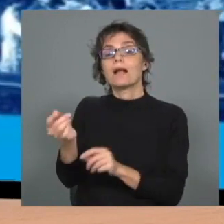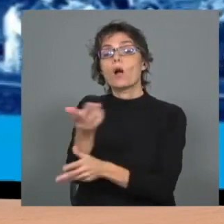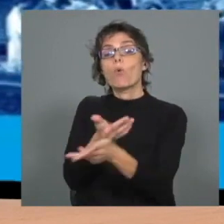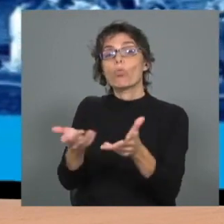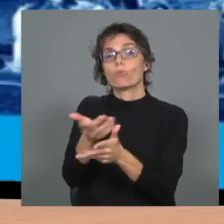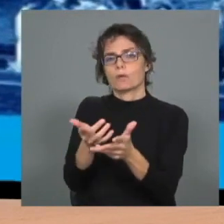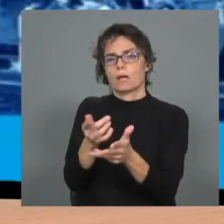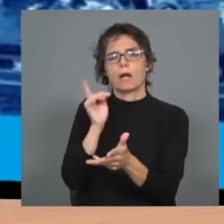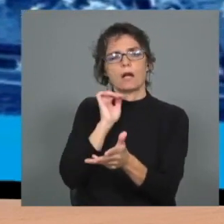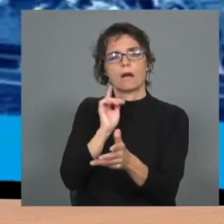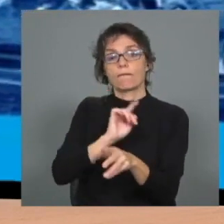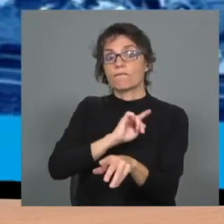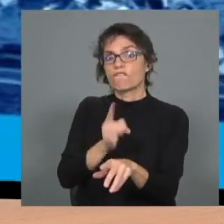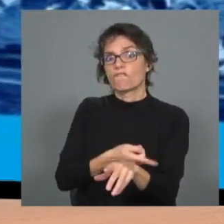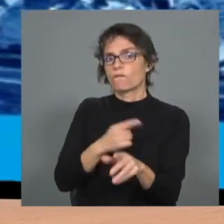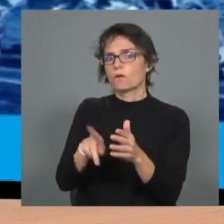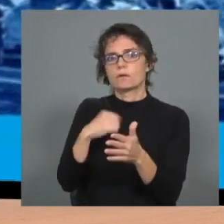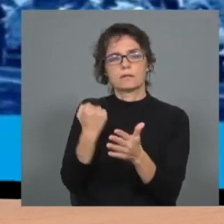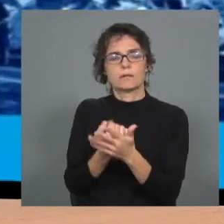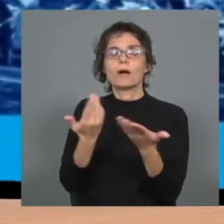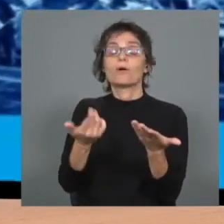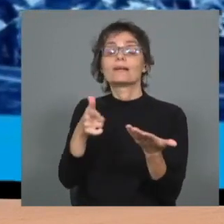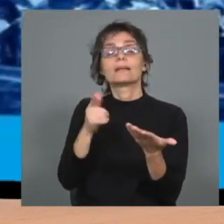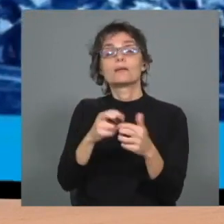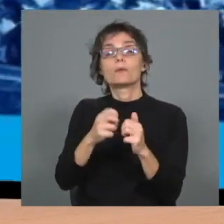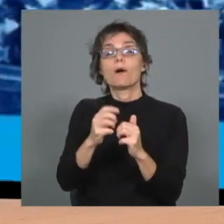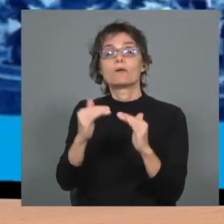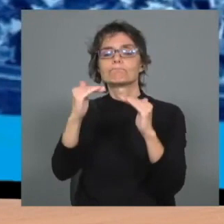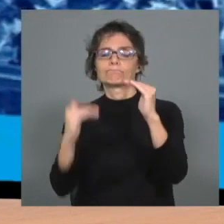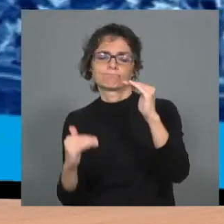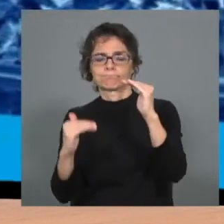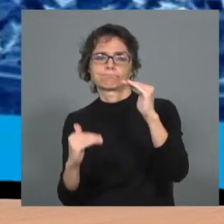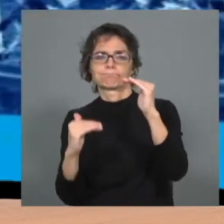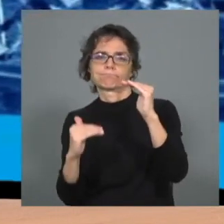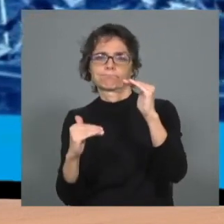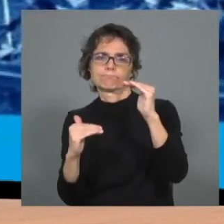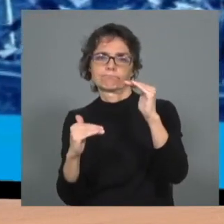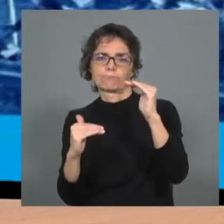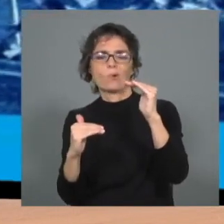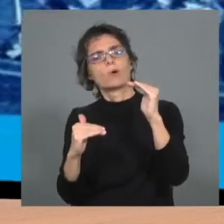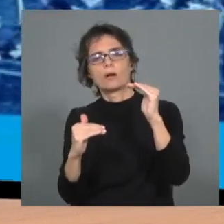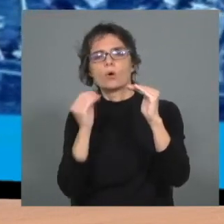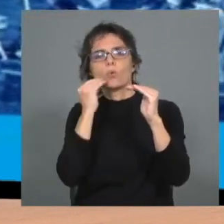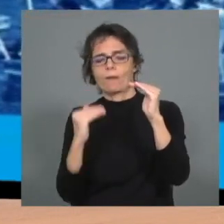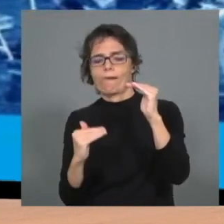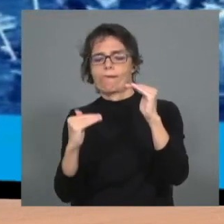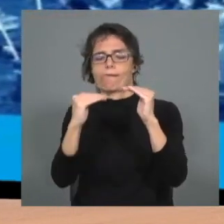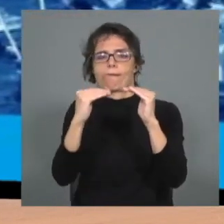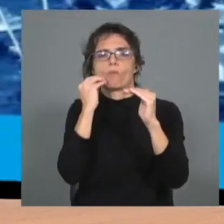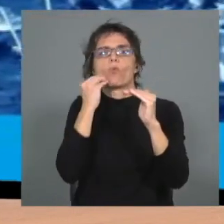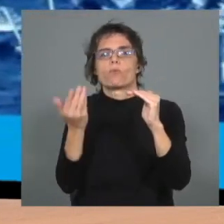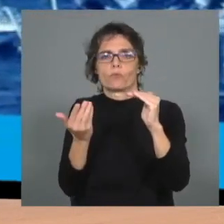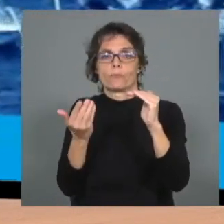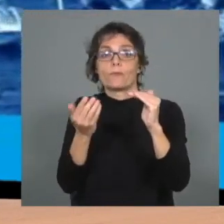A questão é como é que a gente reduz as desigualdades, e aqui é onde a tensão sempre foi maior. Então, nesse sentido, se